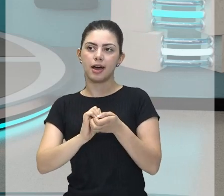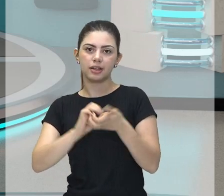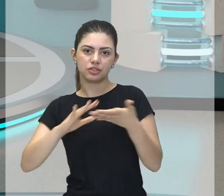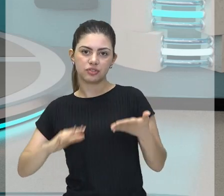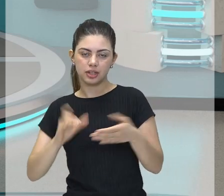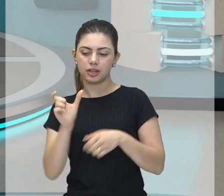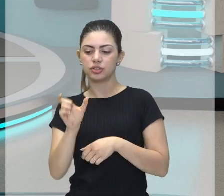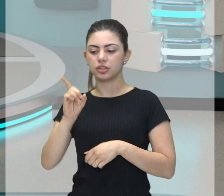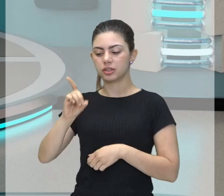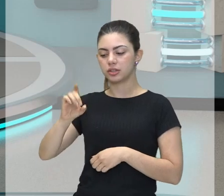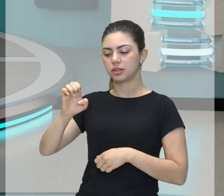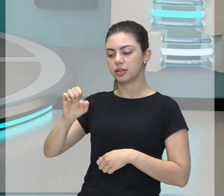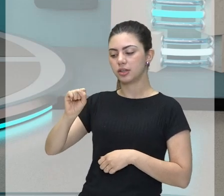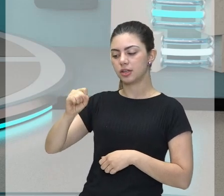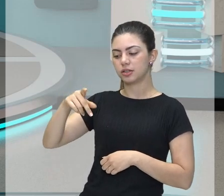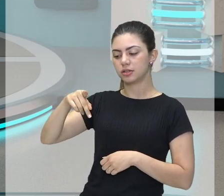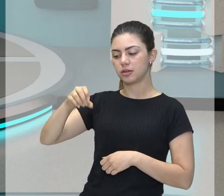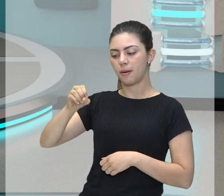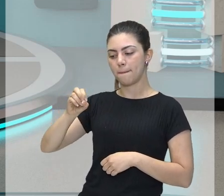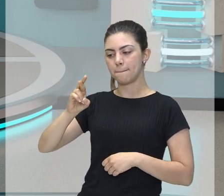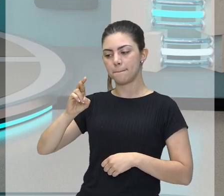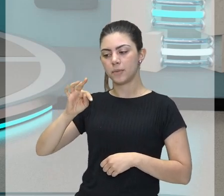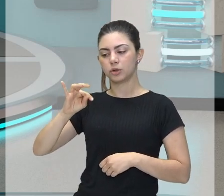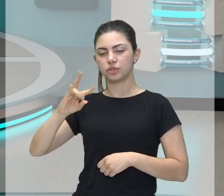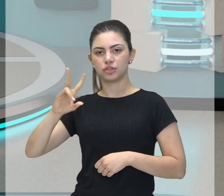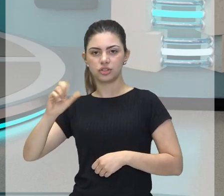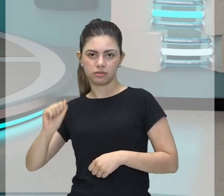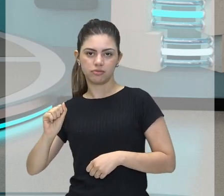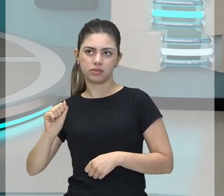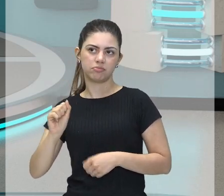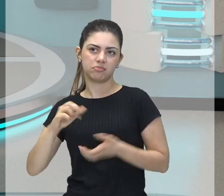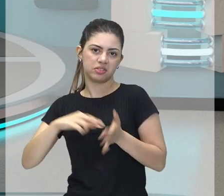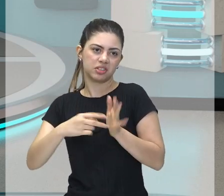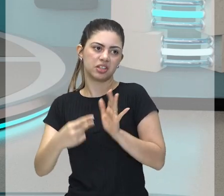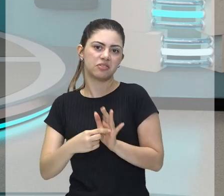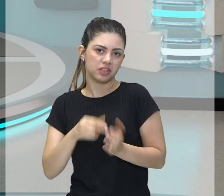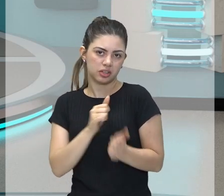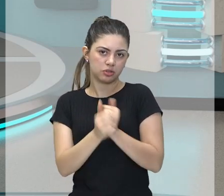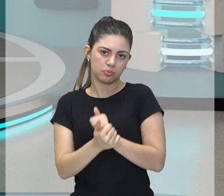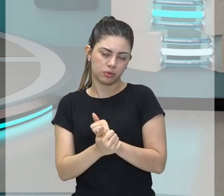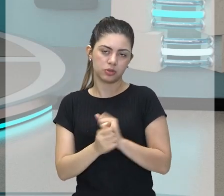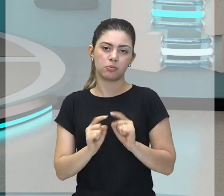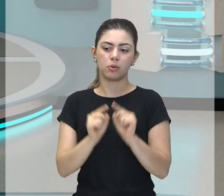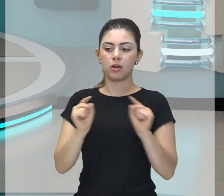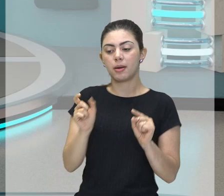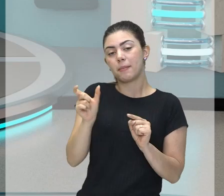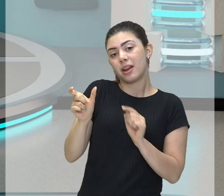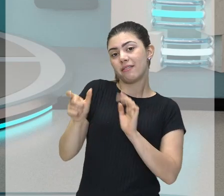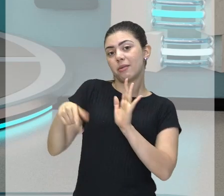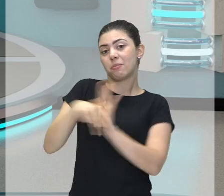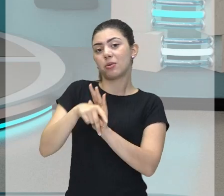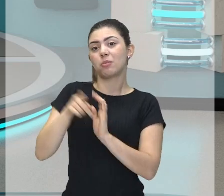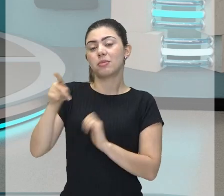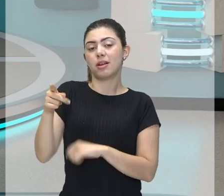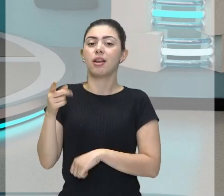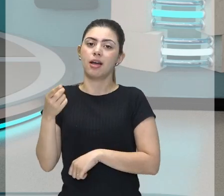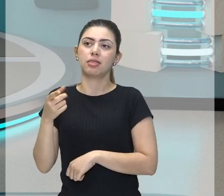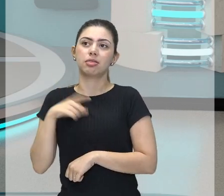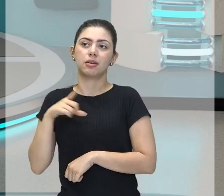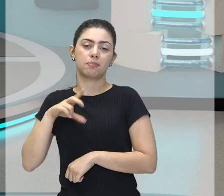está falando sobre esporte, só que utilizando o termo mais antigo, vindo lá de Portugal. Mas, com